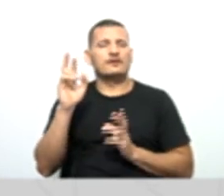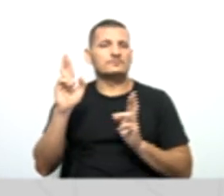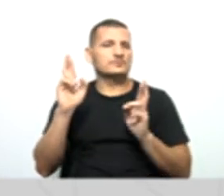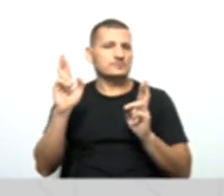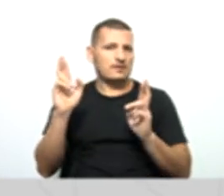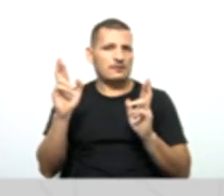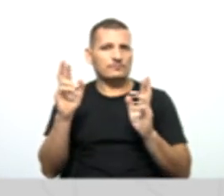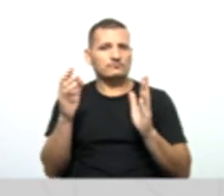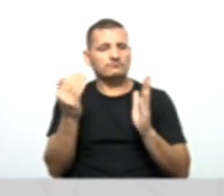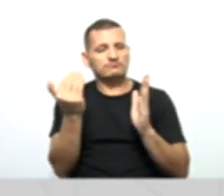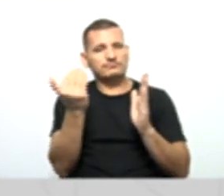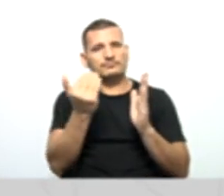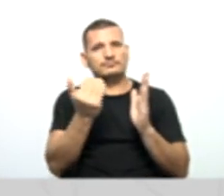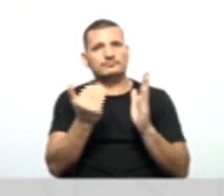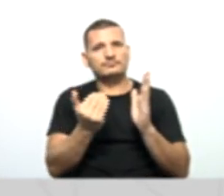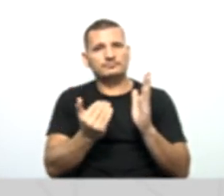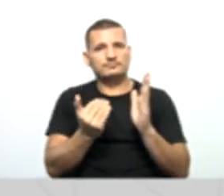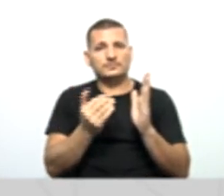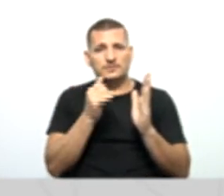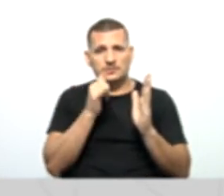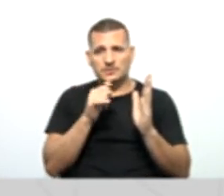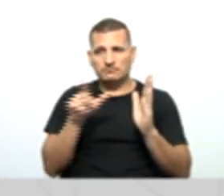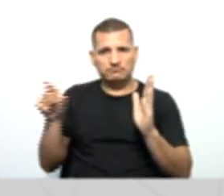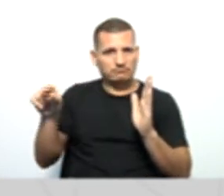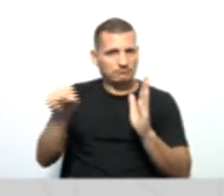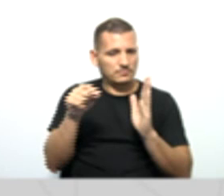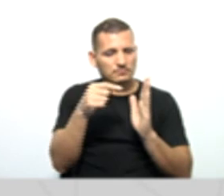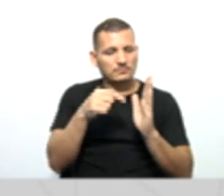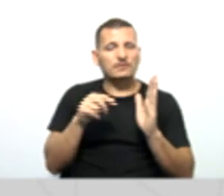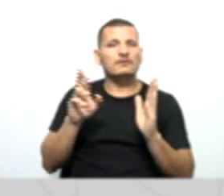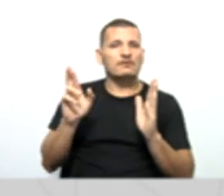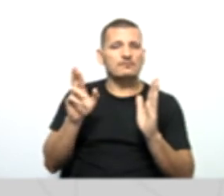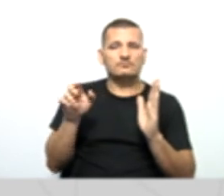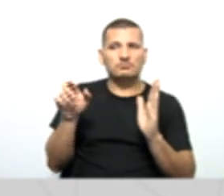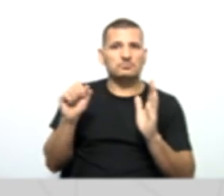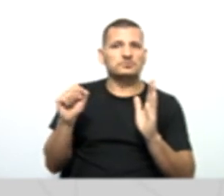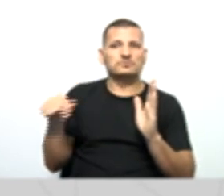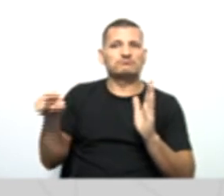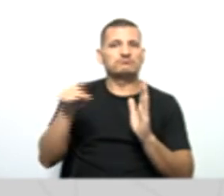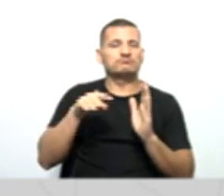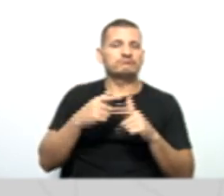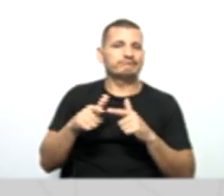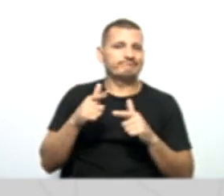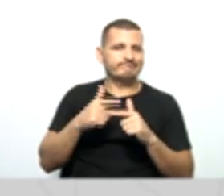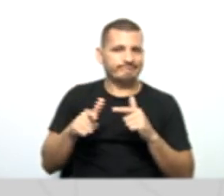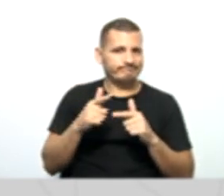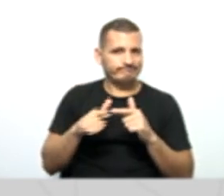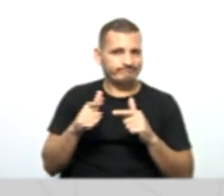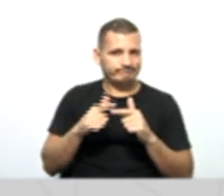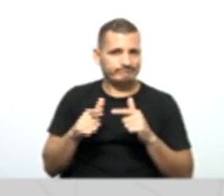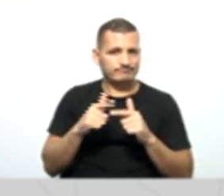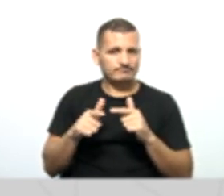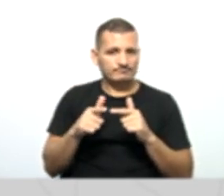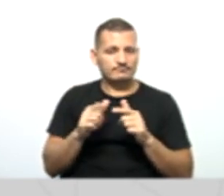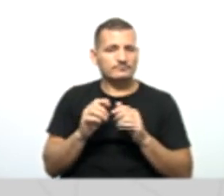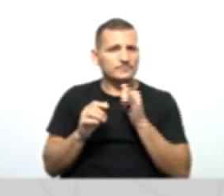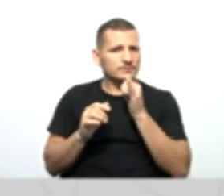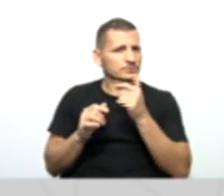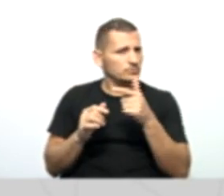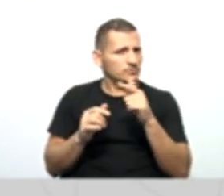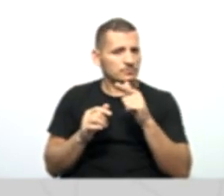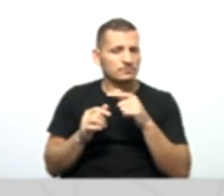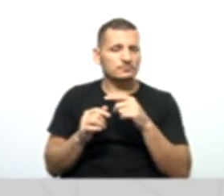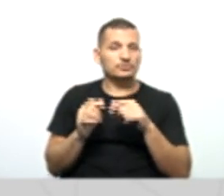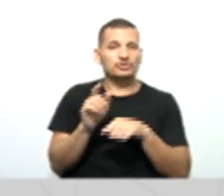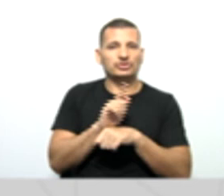que ninguém queira realizar essa tarefa. Então, você vai ter problemas. Se não existe uma pessoa indicada pelo